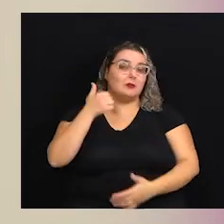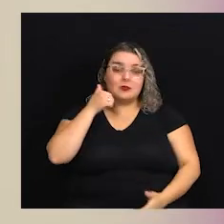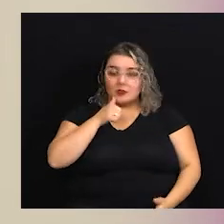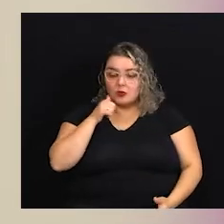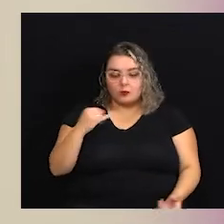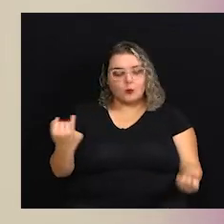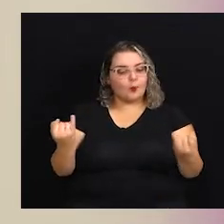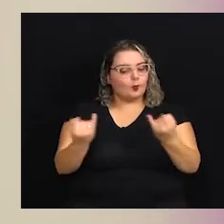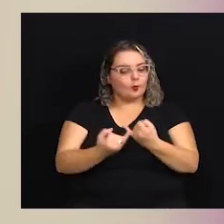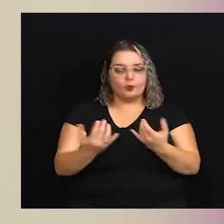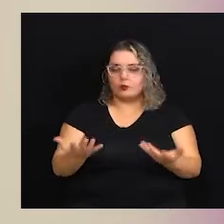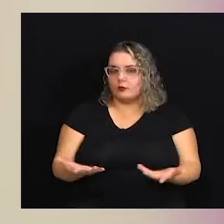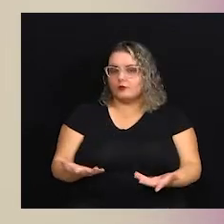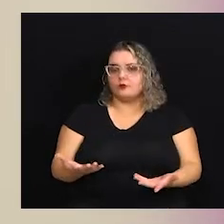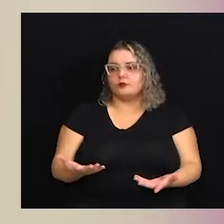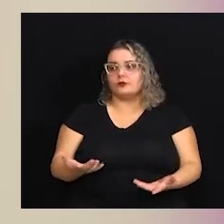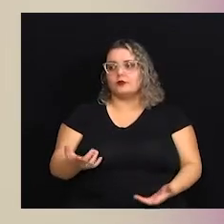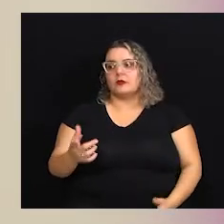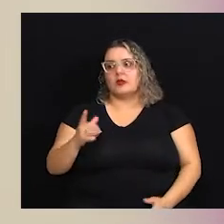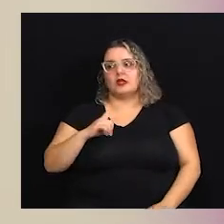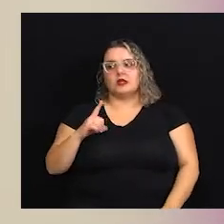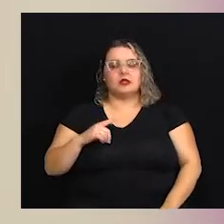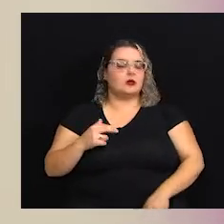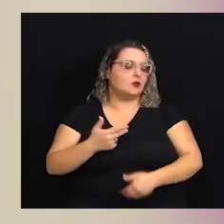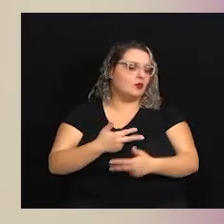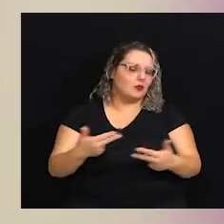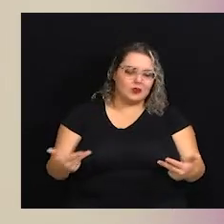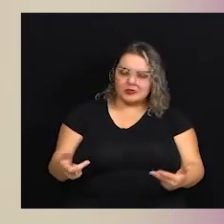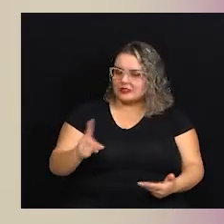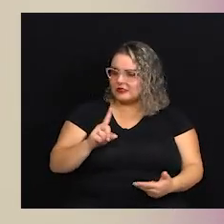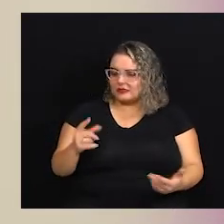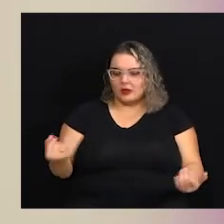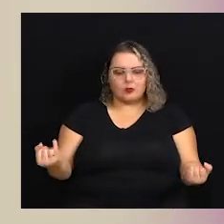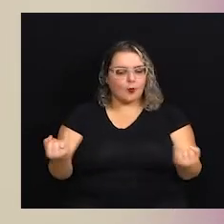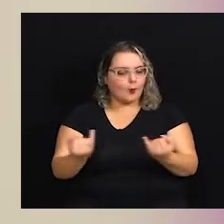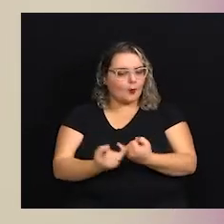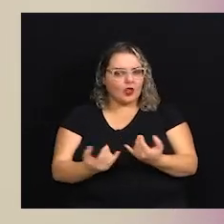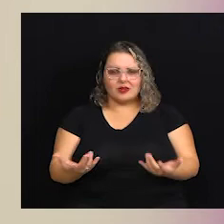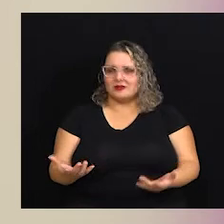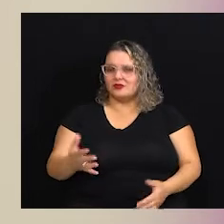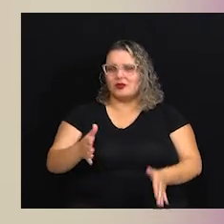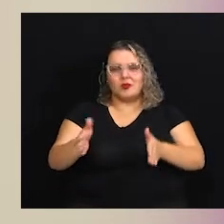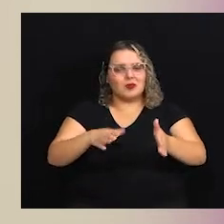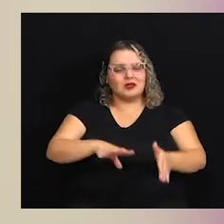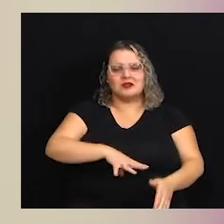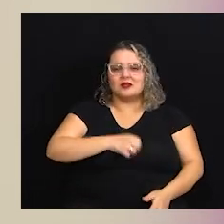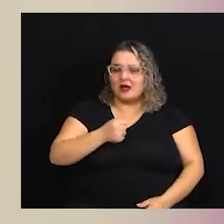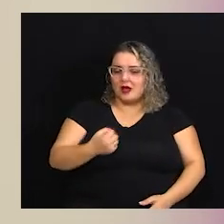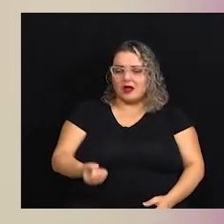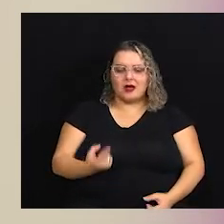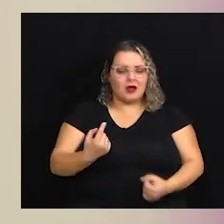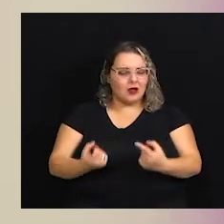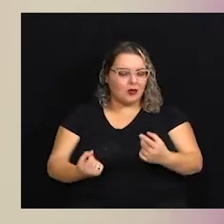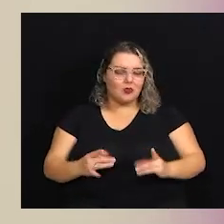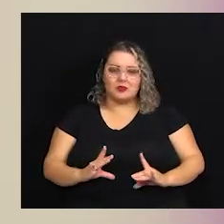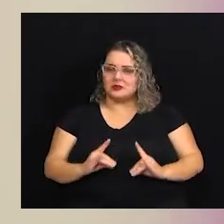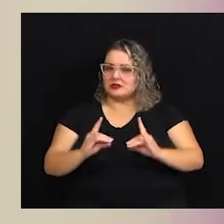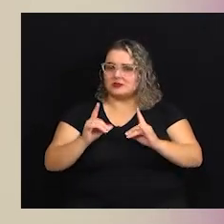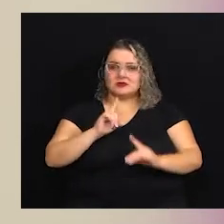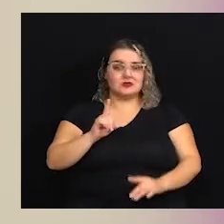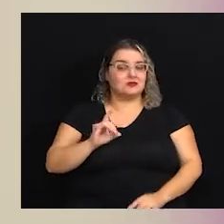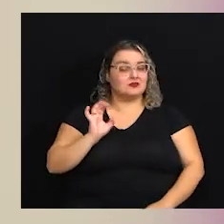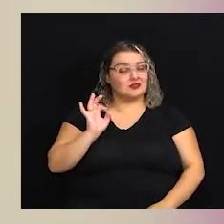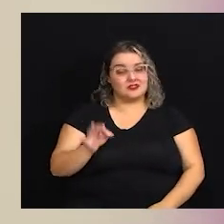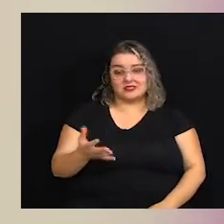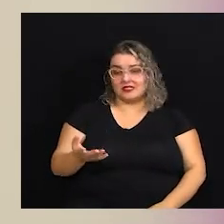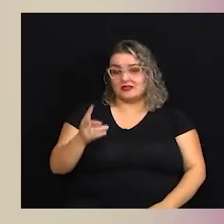confusão para a mulher que quer emagrecer, coma isso, tem coisas que não emagrecem na menopausa, usa esses hormônios, isso não funciona.